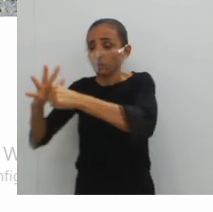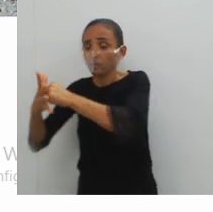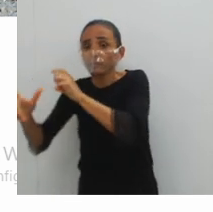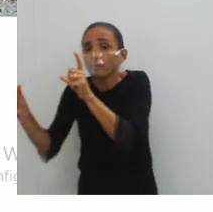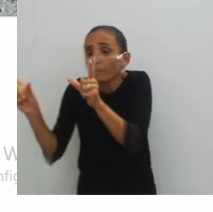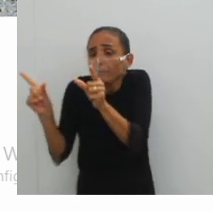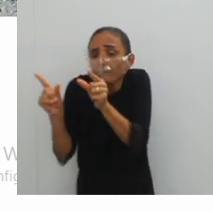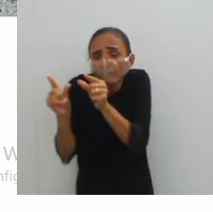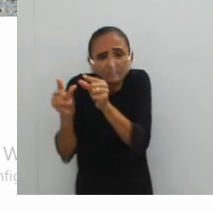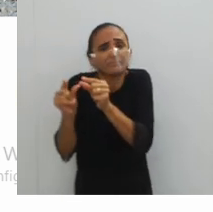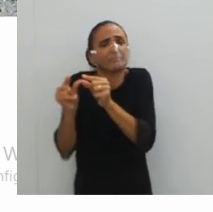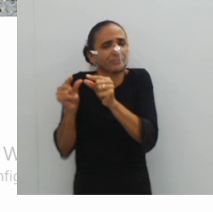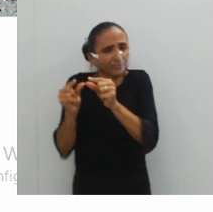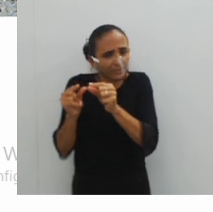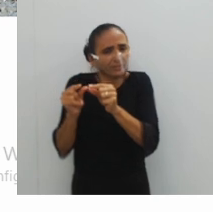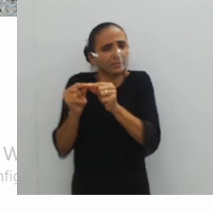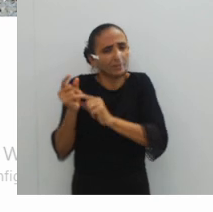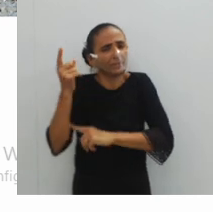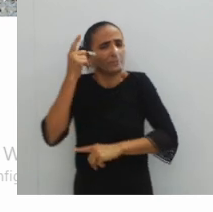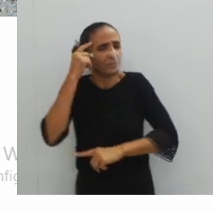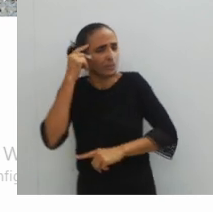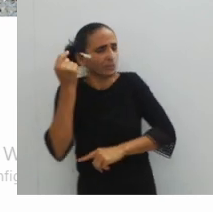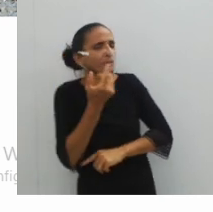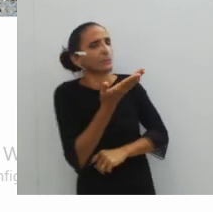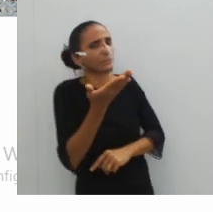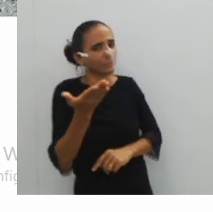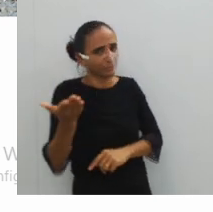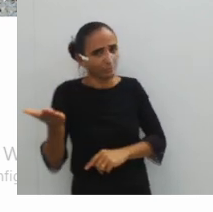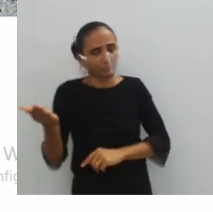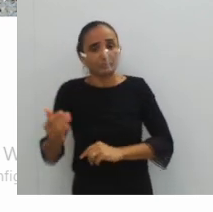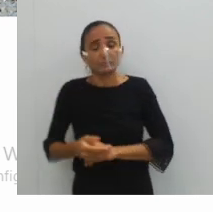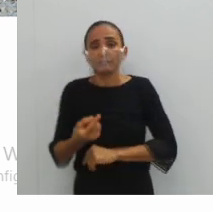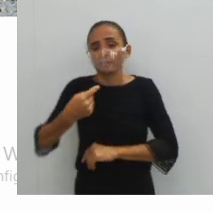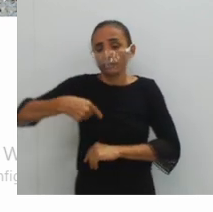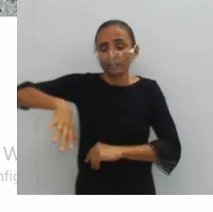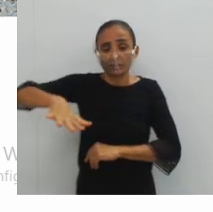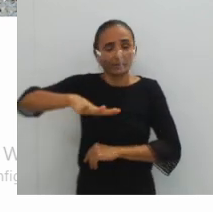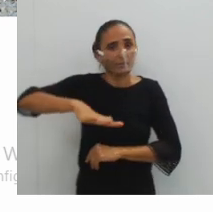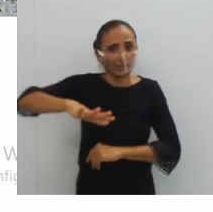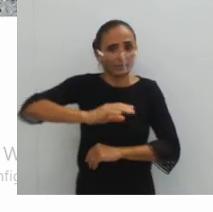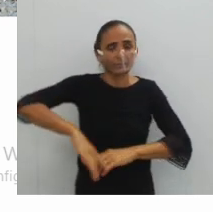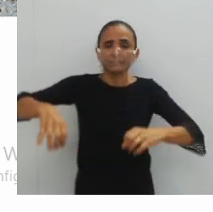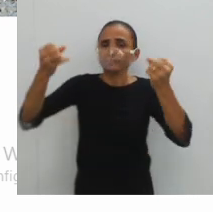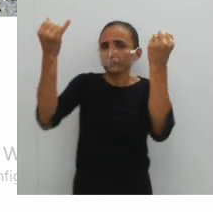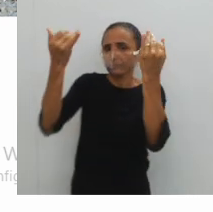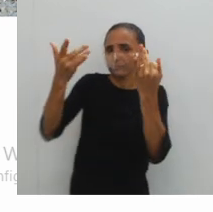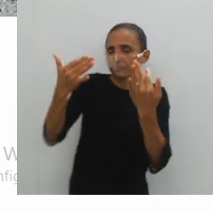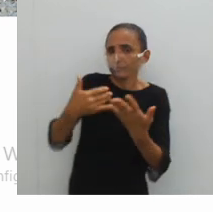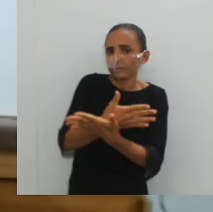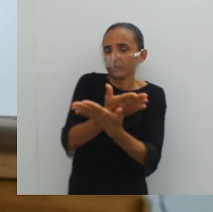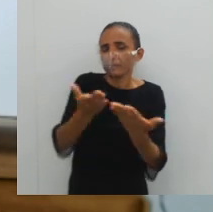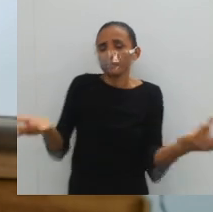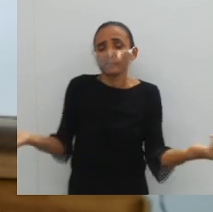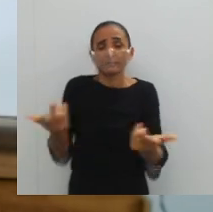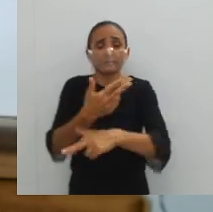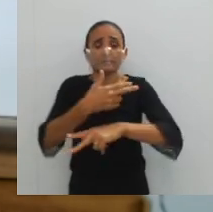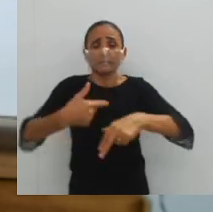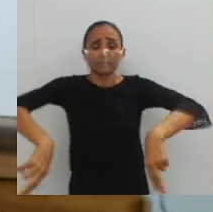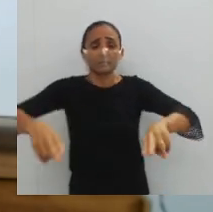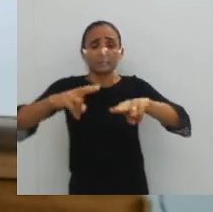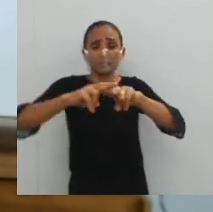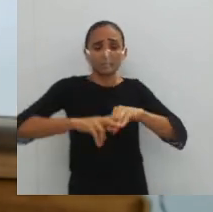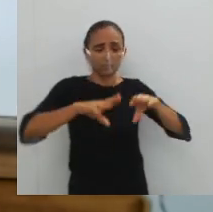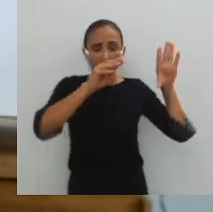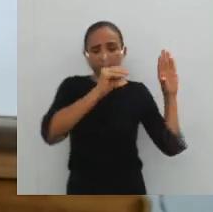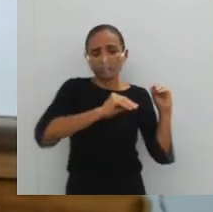onde o contágio era menor, e muitos outros, tá, gente? Então, nesse quesito aí que eu trouxe para vocês, existem diversos motivos de